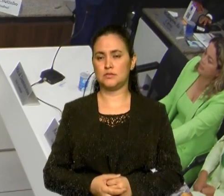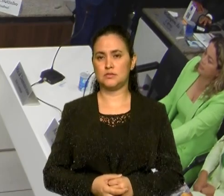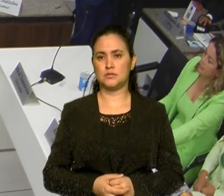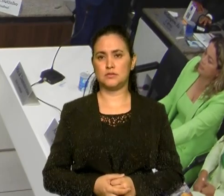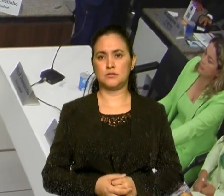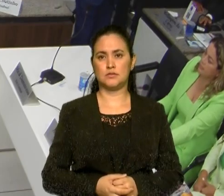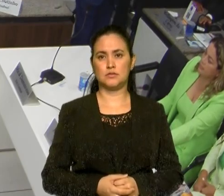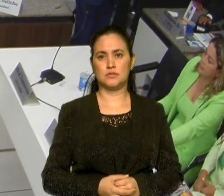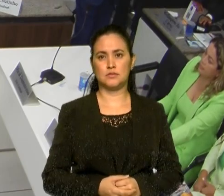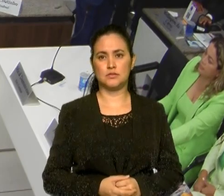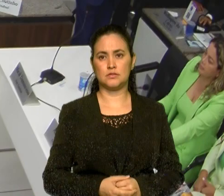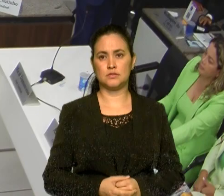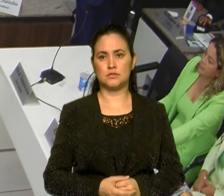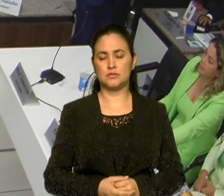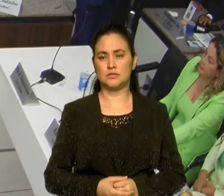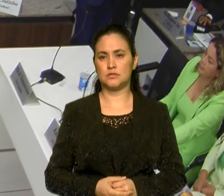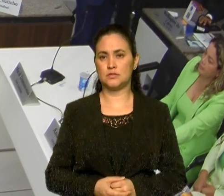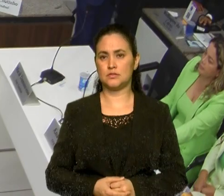Mais oito.